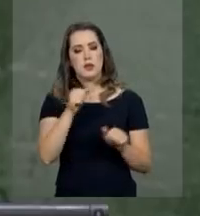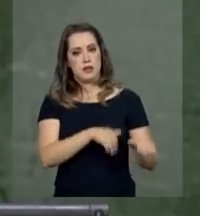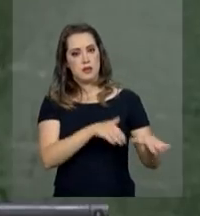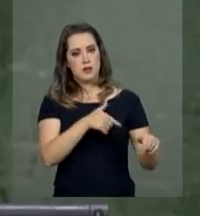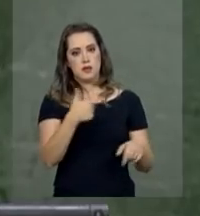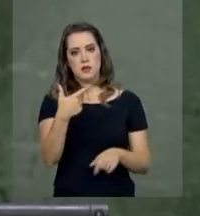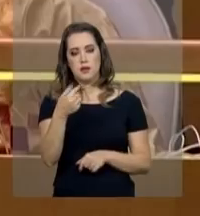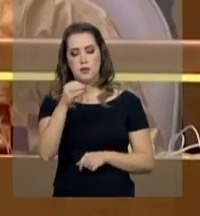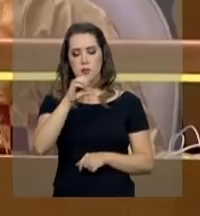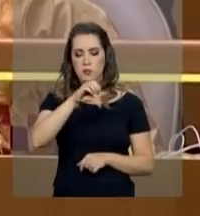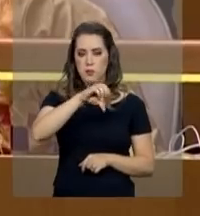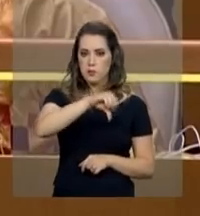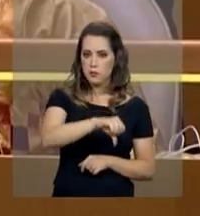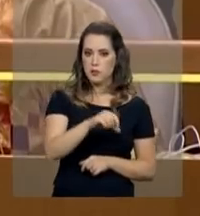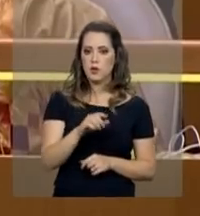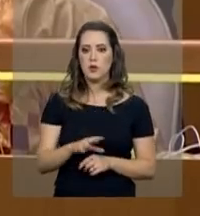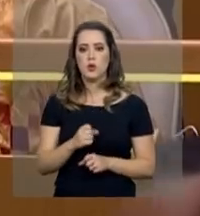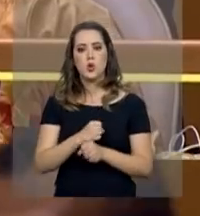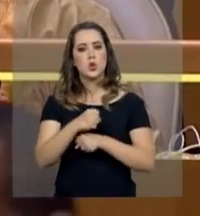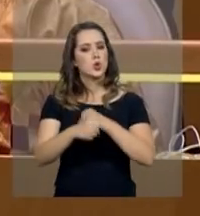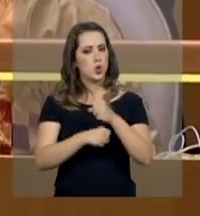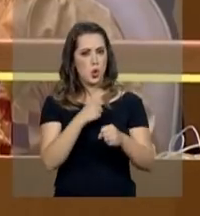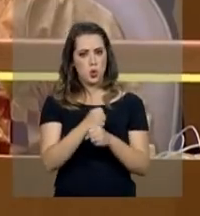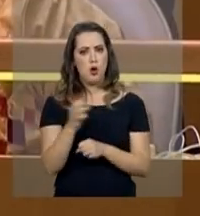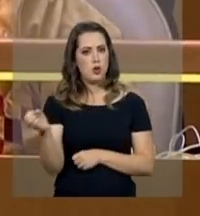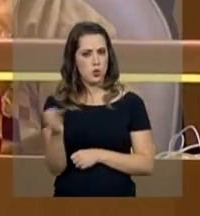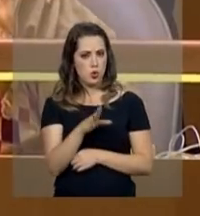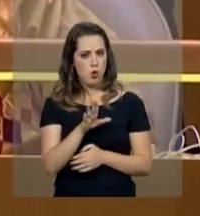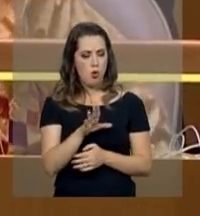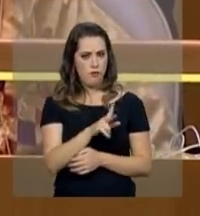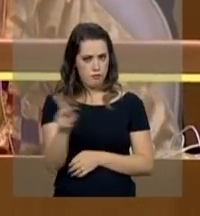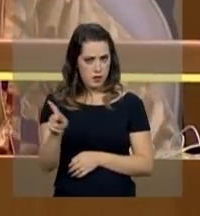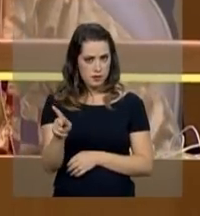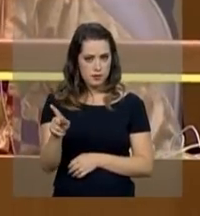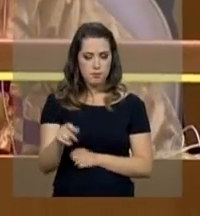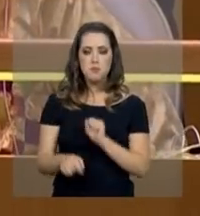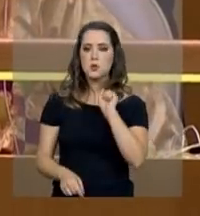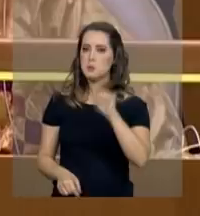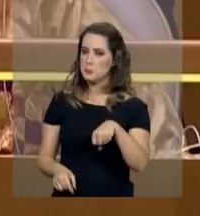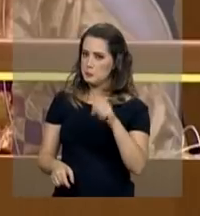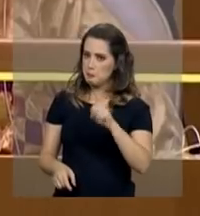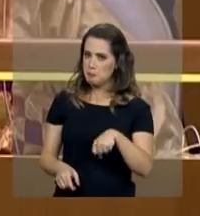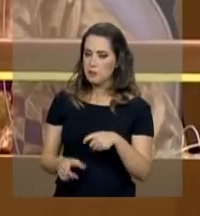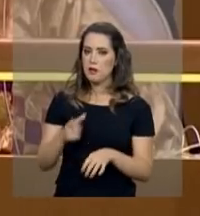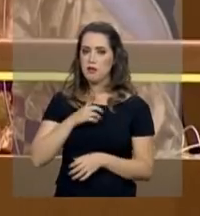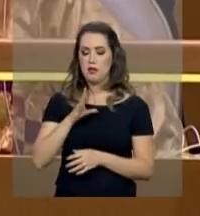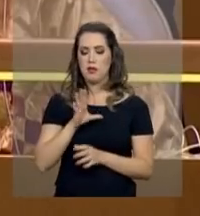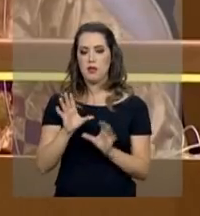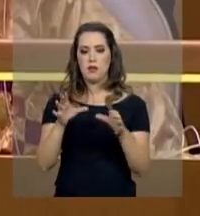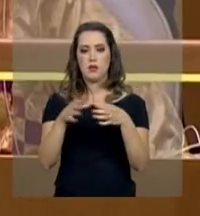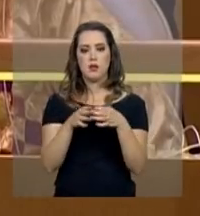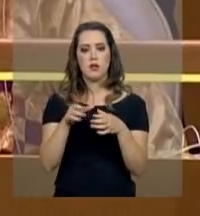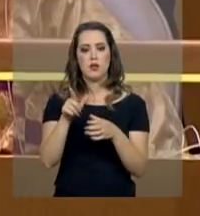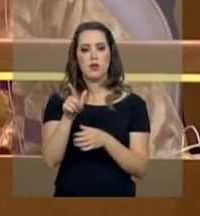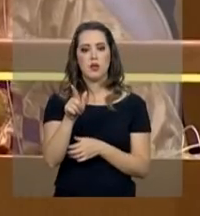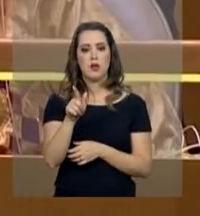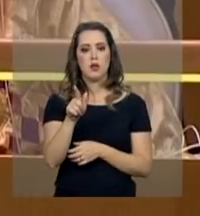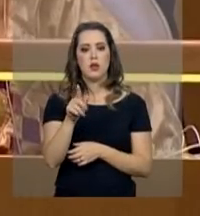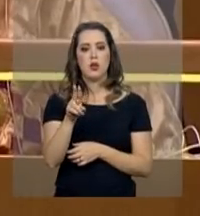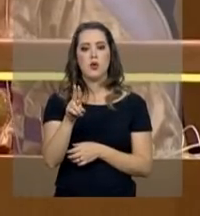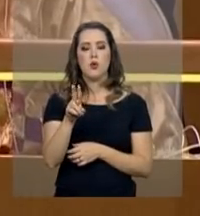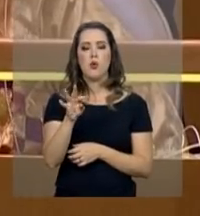nesse período. Todo ano é eleito um presidente? Todo ano é eleito um presidente. Nós temos o secretário-geral das Nações Unidas, o Guterres. Ele foi